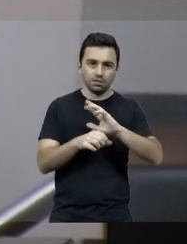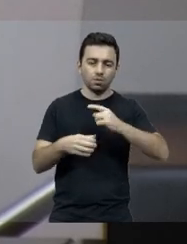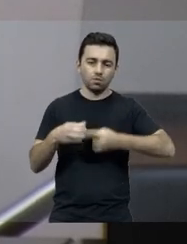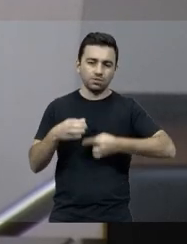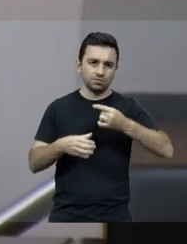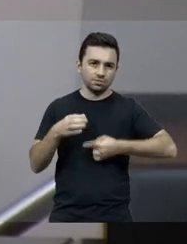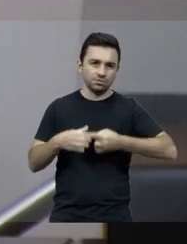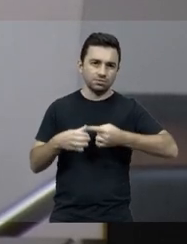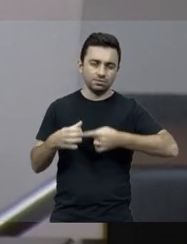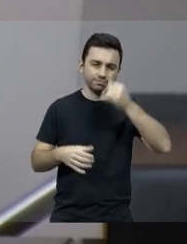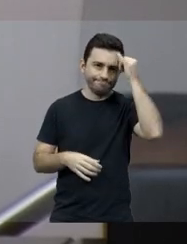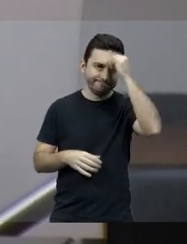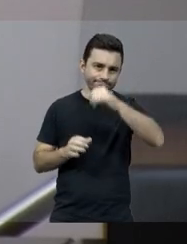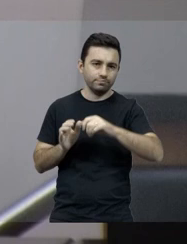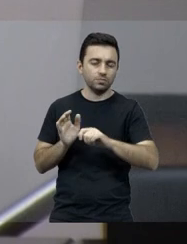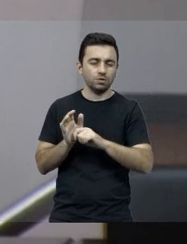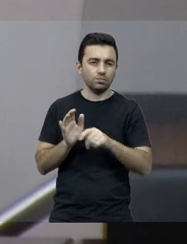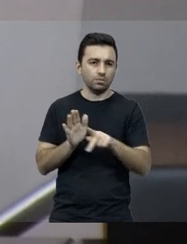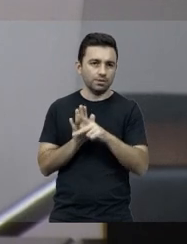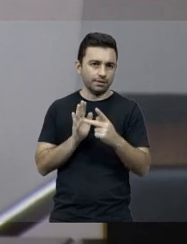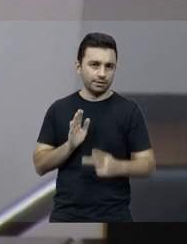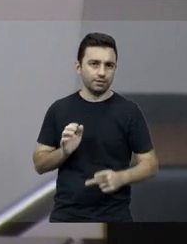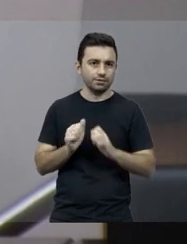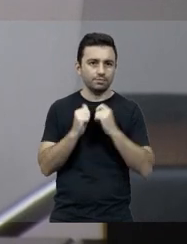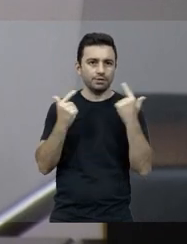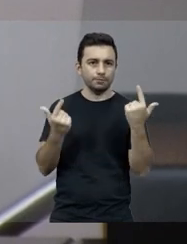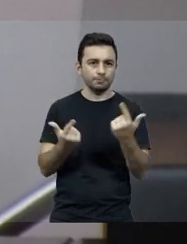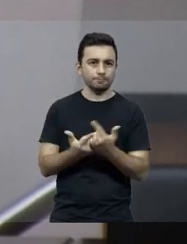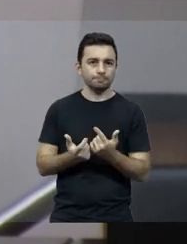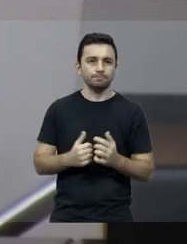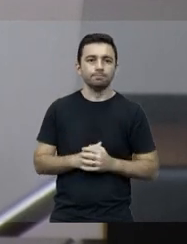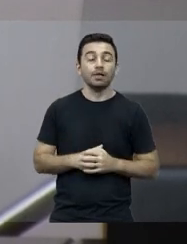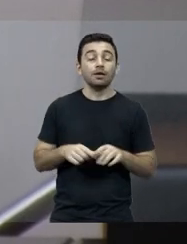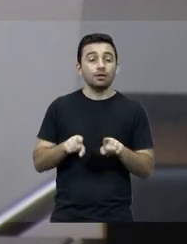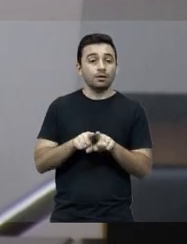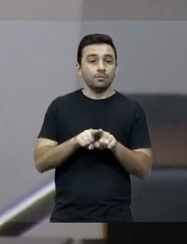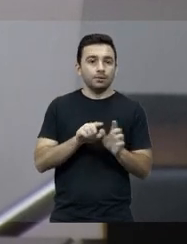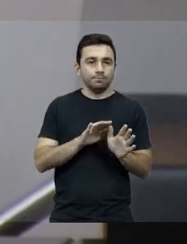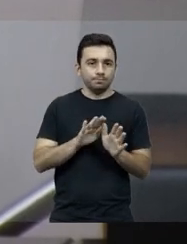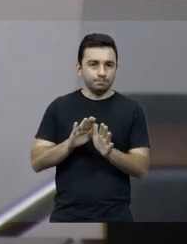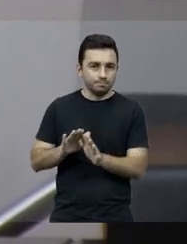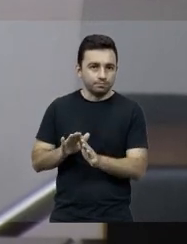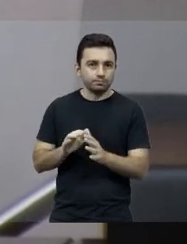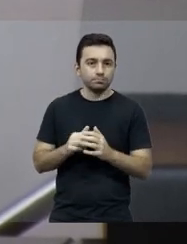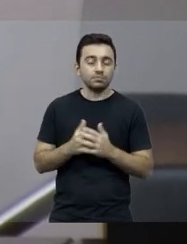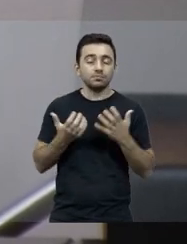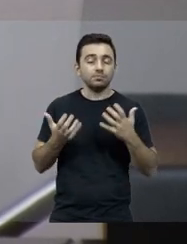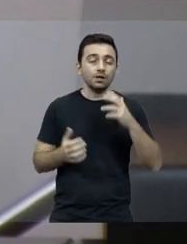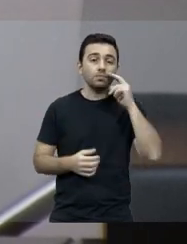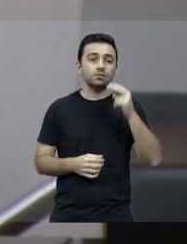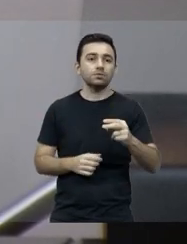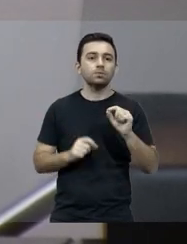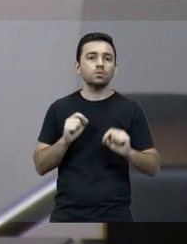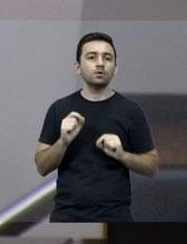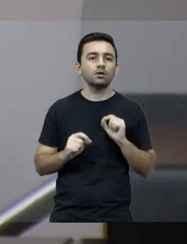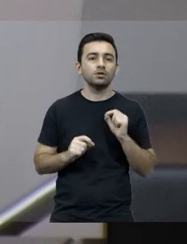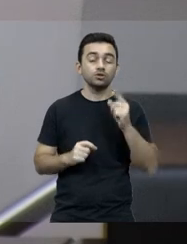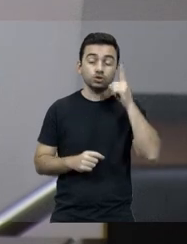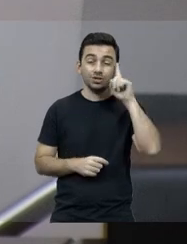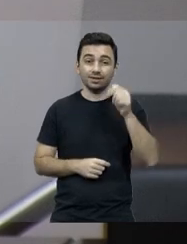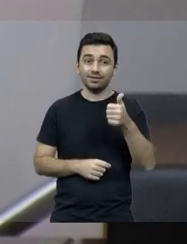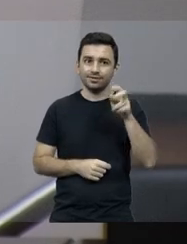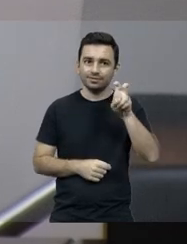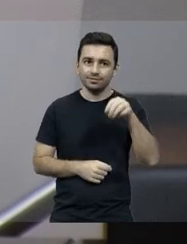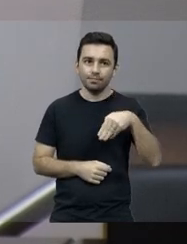dessa casa. Senhor presidente, eu também gostaria nessa tarde de fazer um reconhecimento. Hoje, dia 15